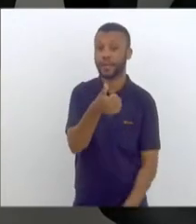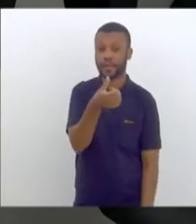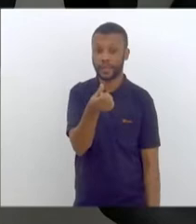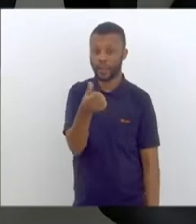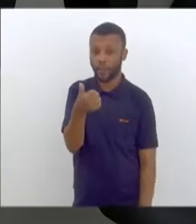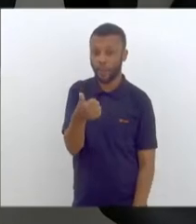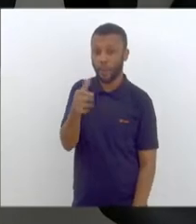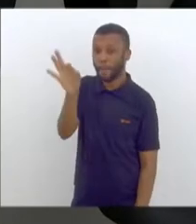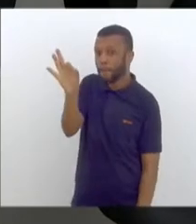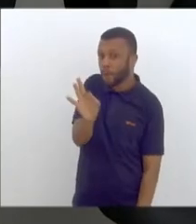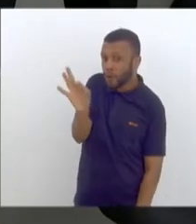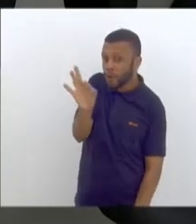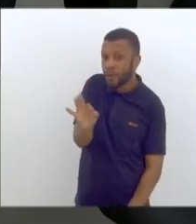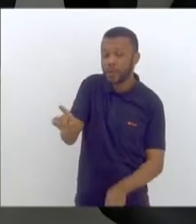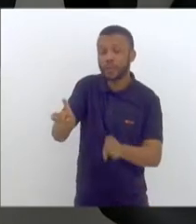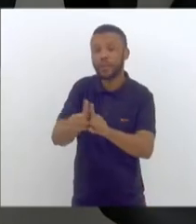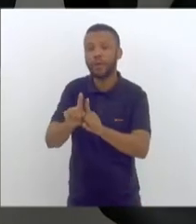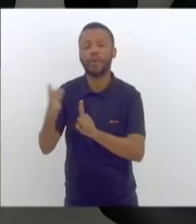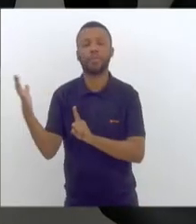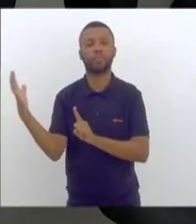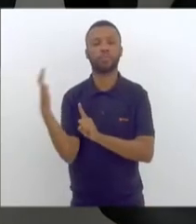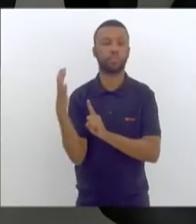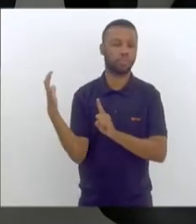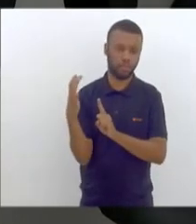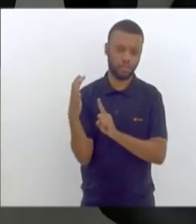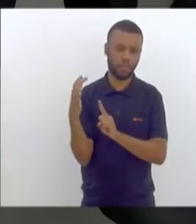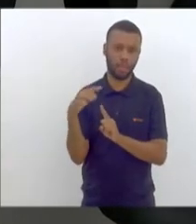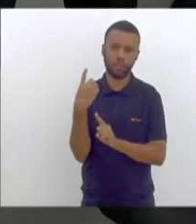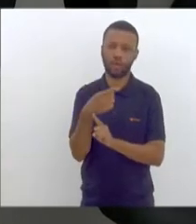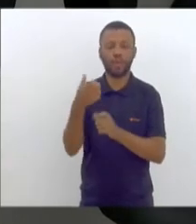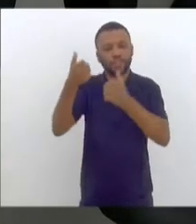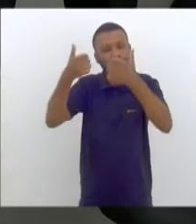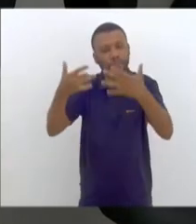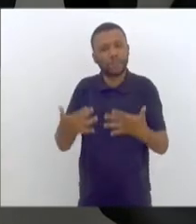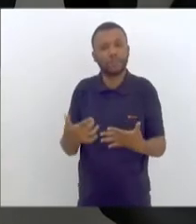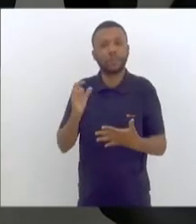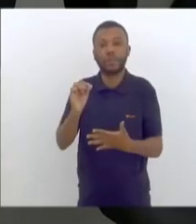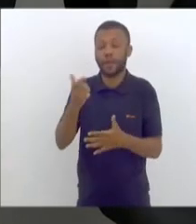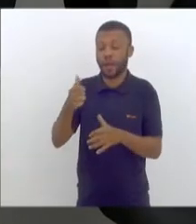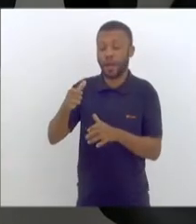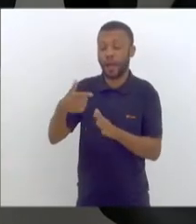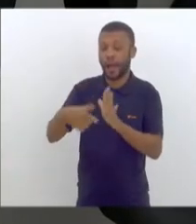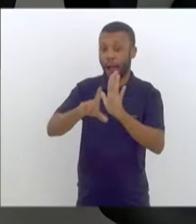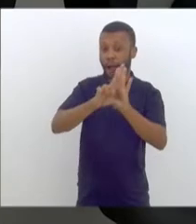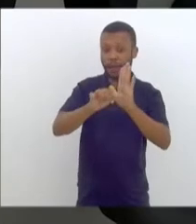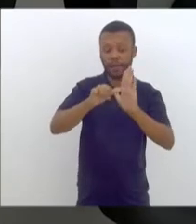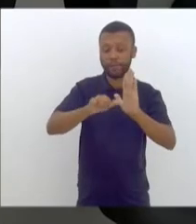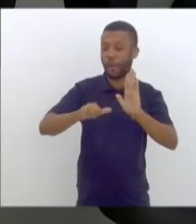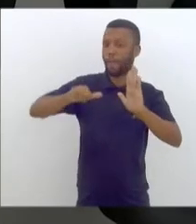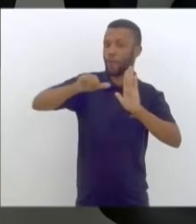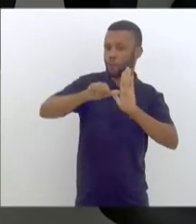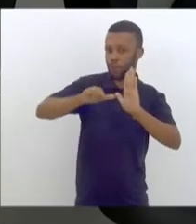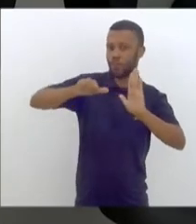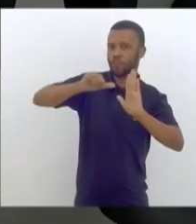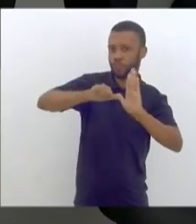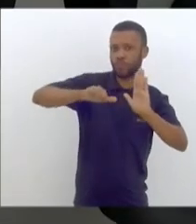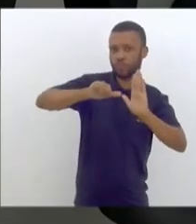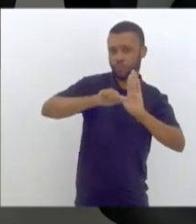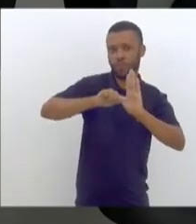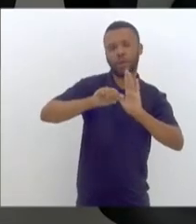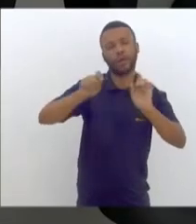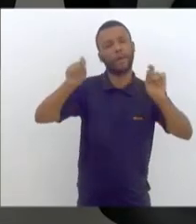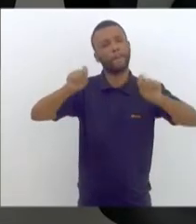impactado por isso que a gente acabou de falar que foram as alterações das leis que permitiram